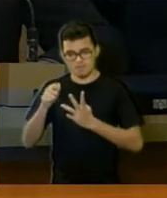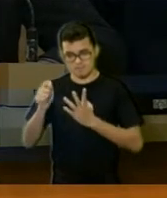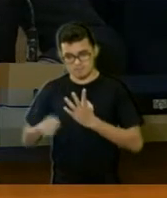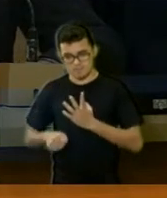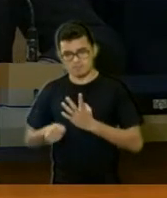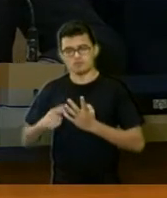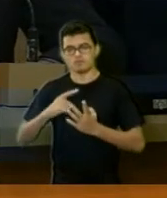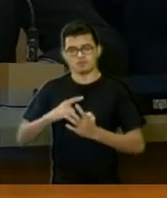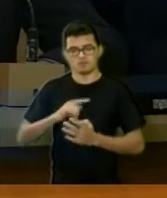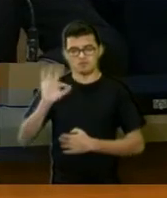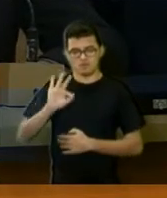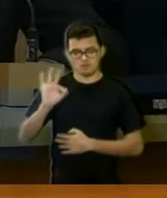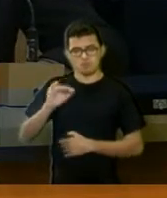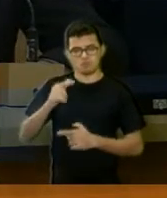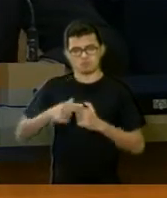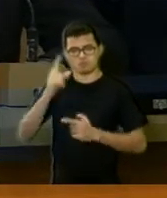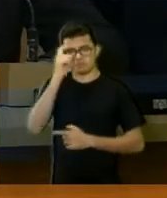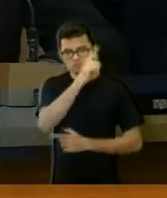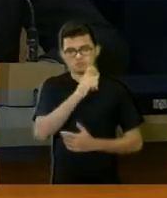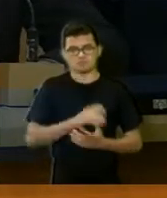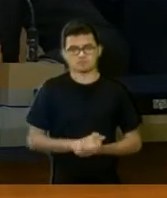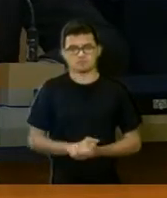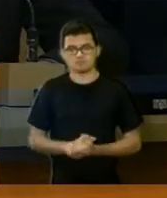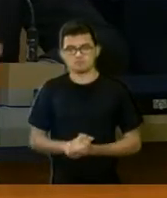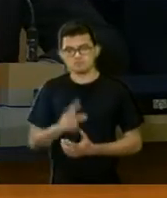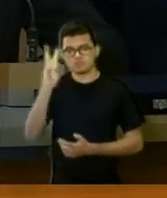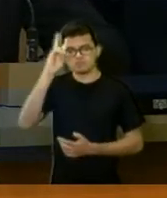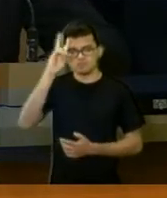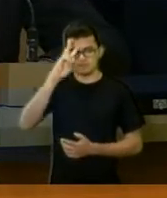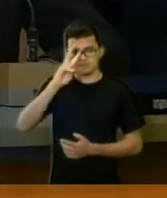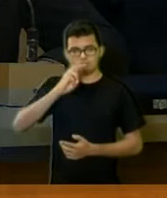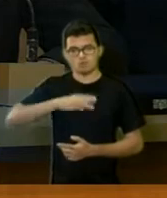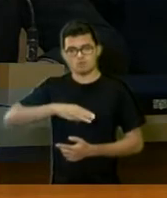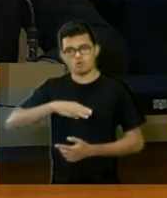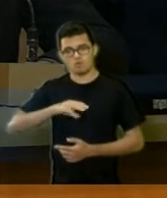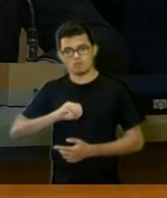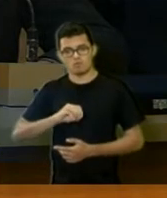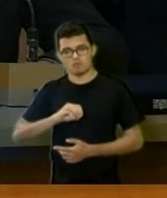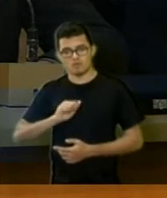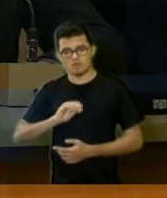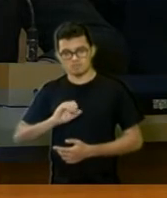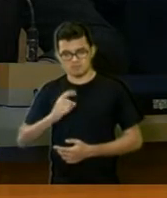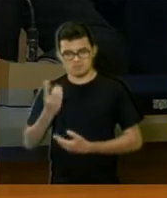a vida estava difícil. O seu Moacir, ele